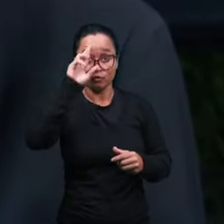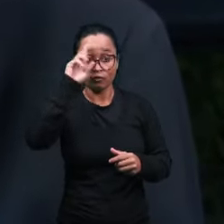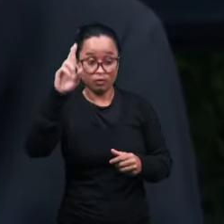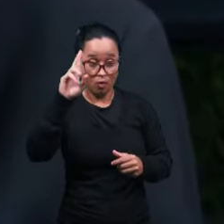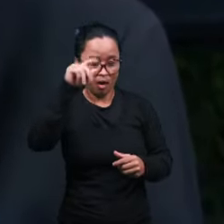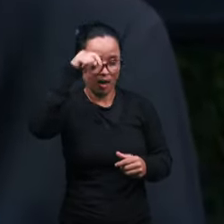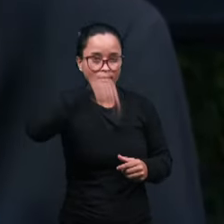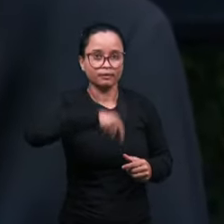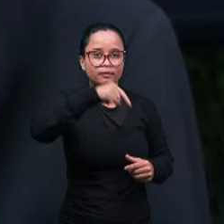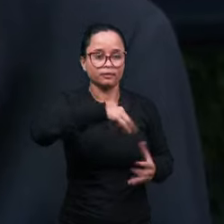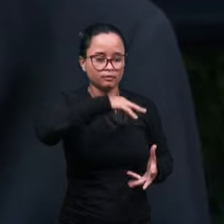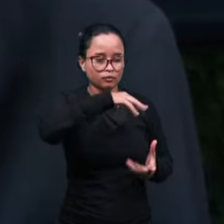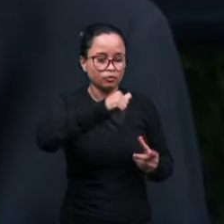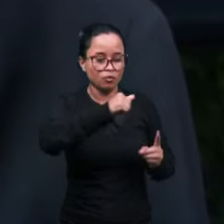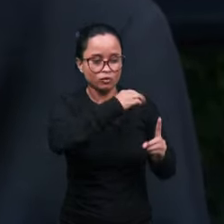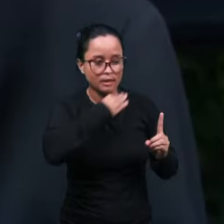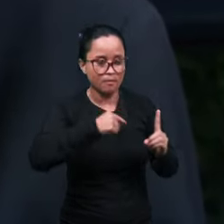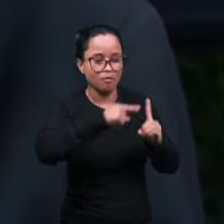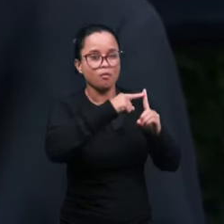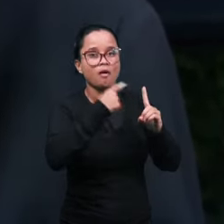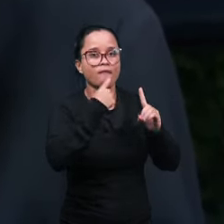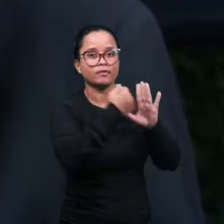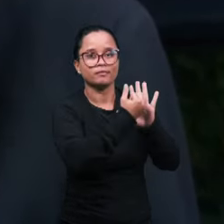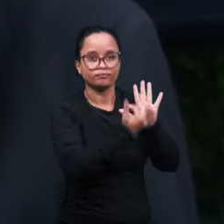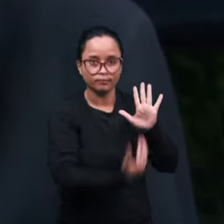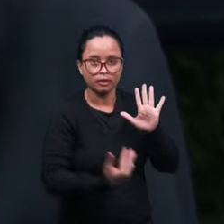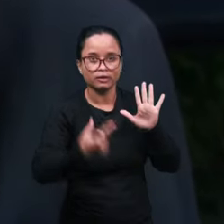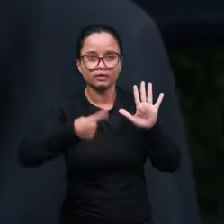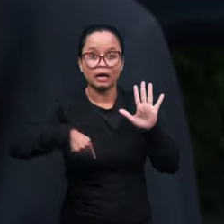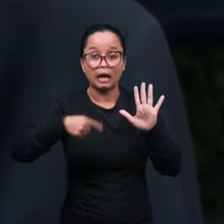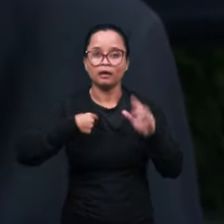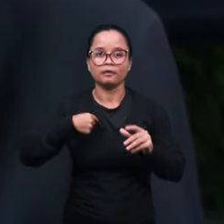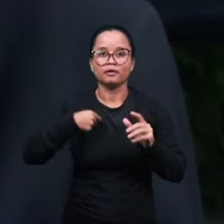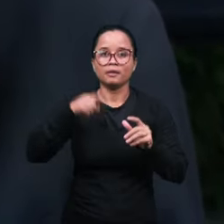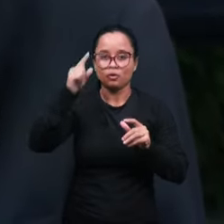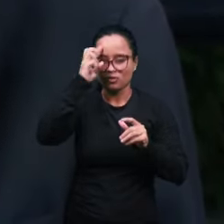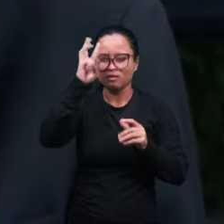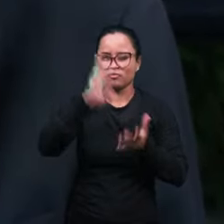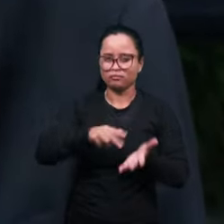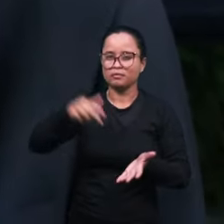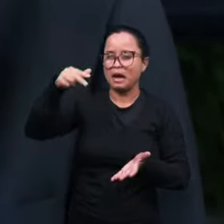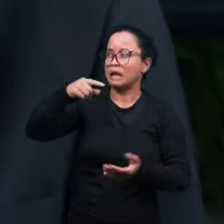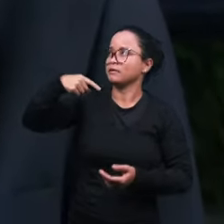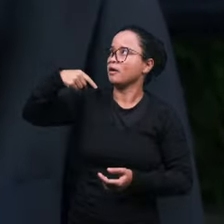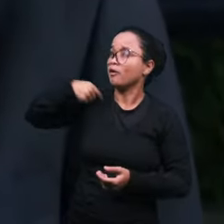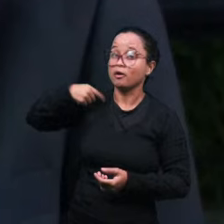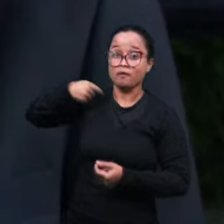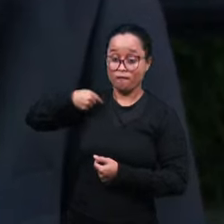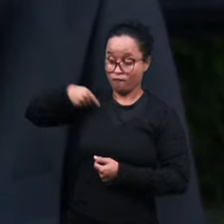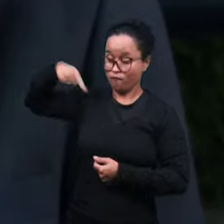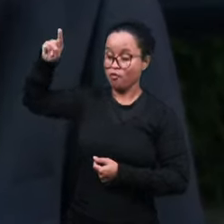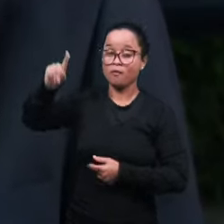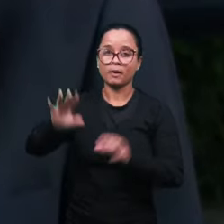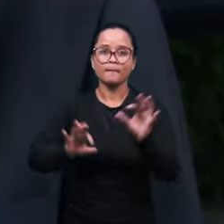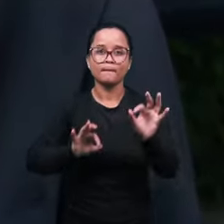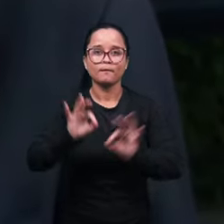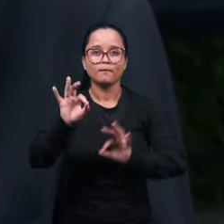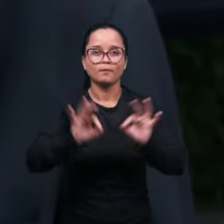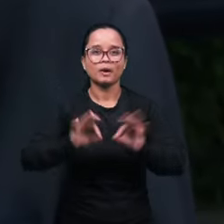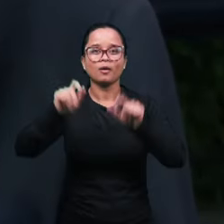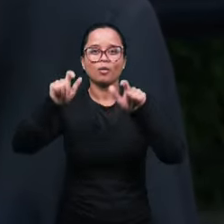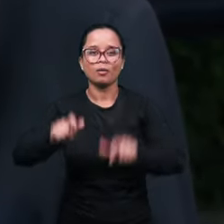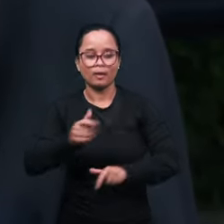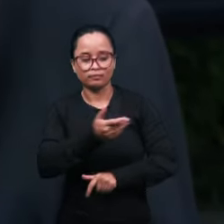por nós e diz: e eu irei para vos preparar um lugar. Isso é algo maravilhoso, porque